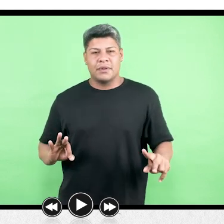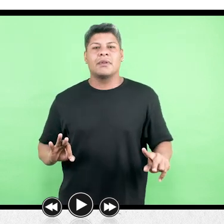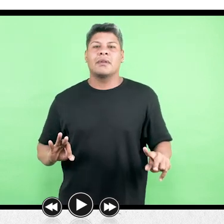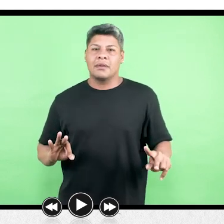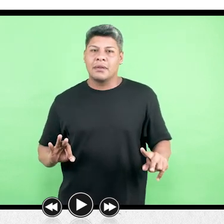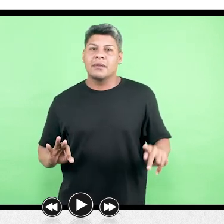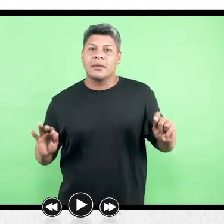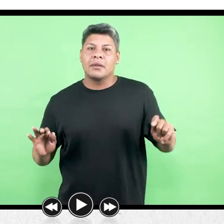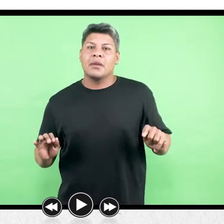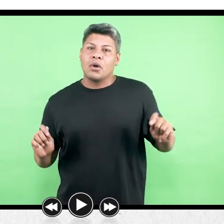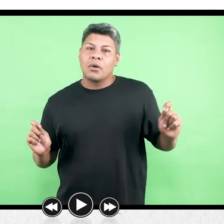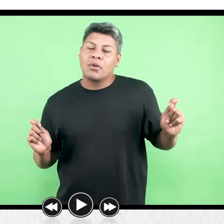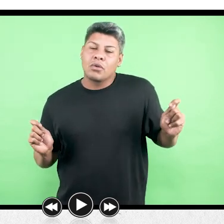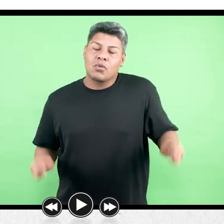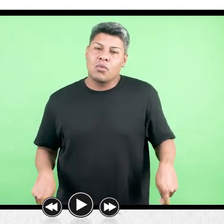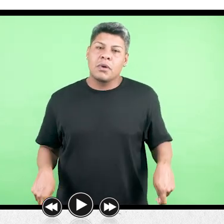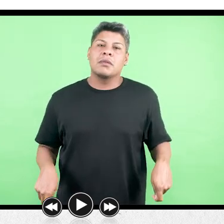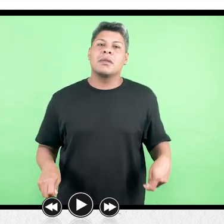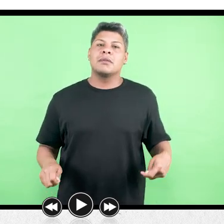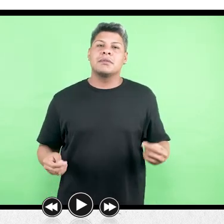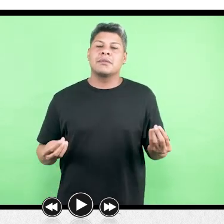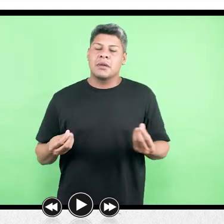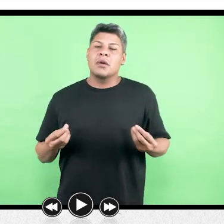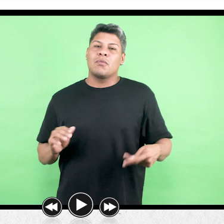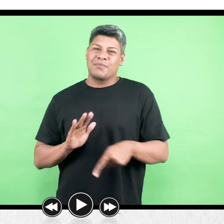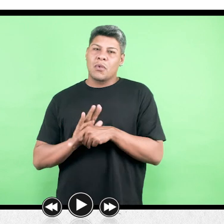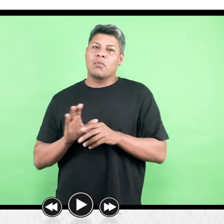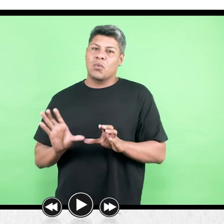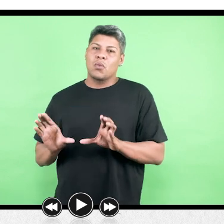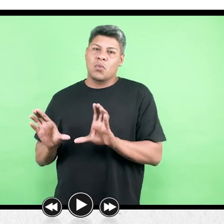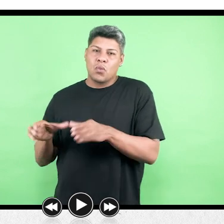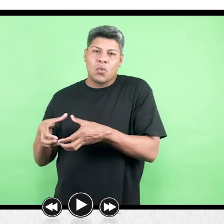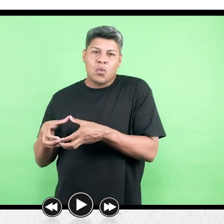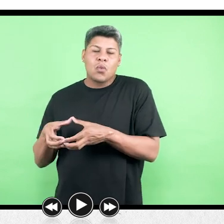das competências relativas aos comitês,